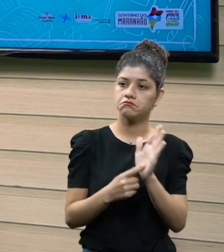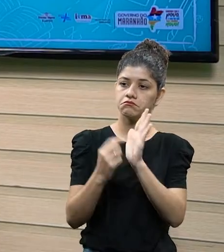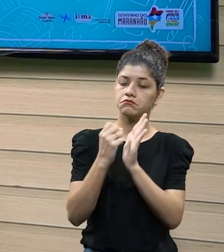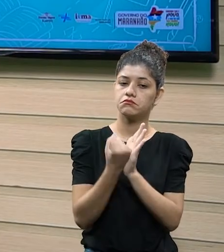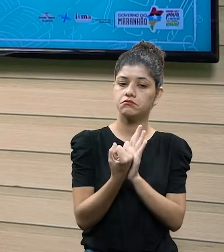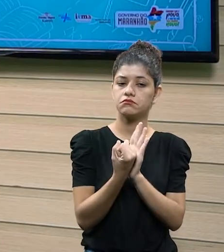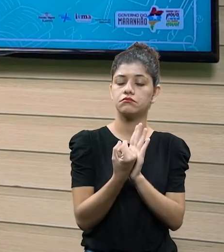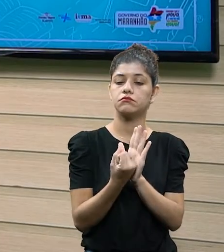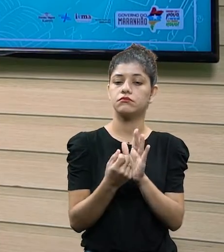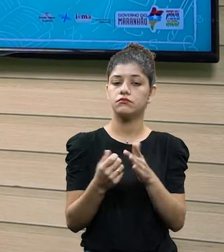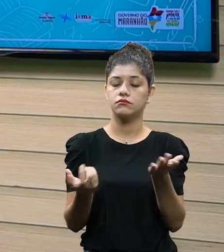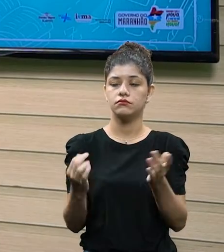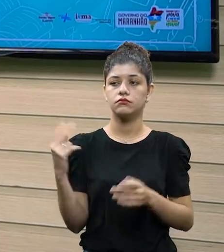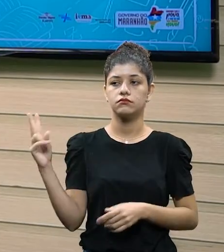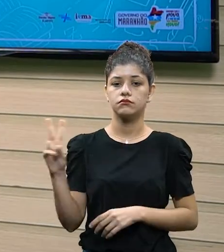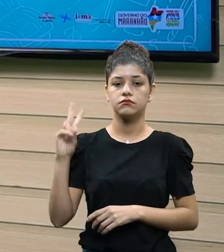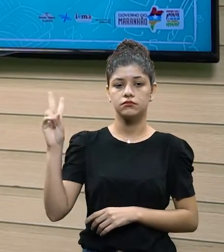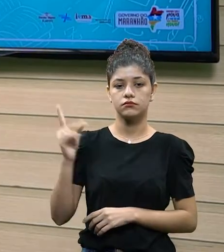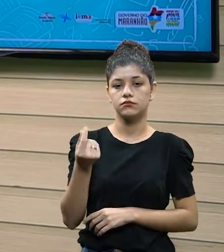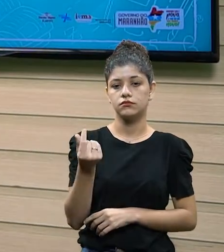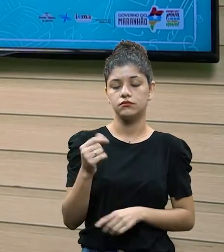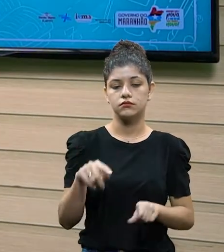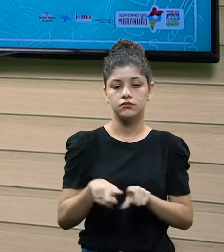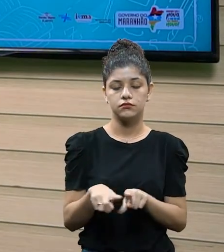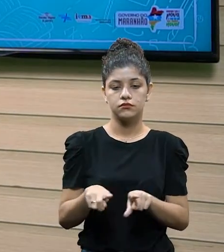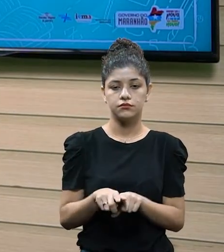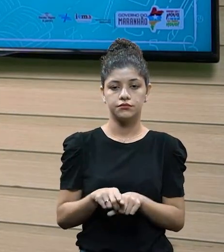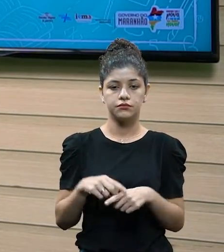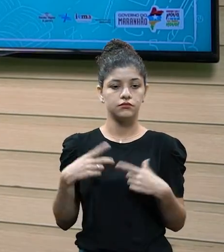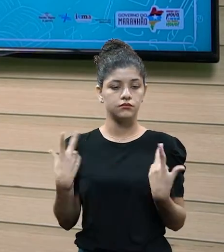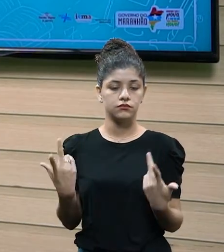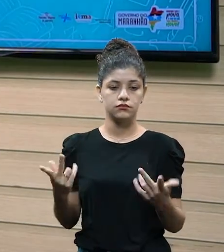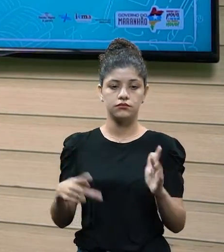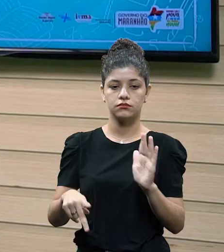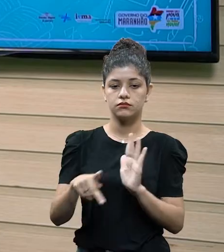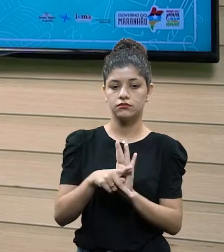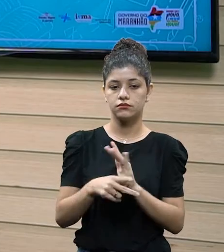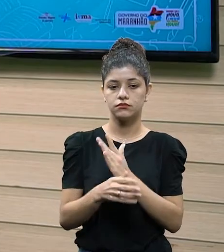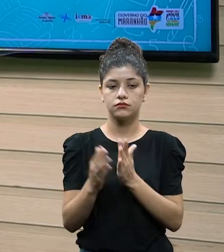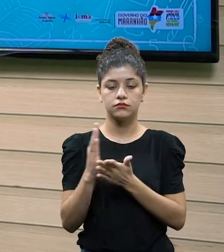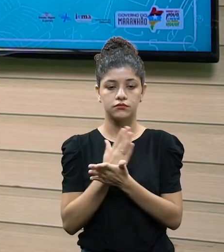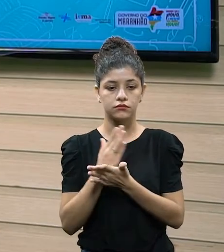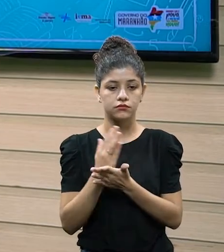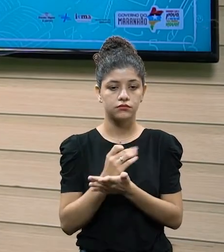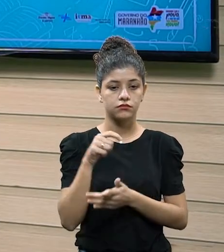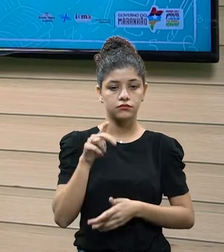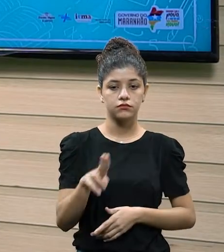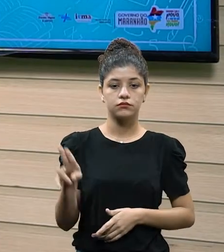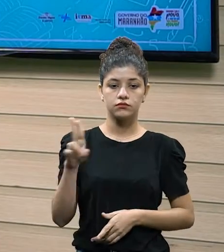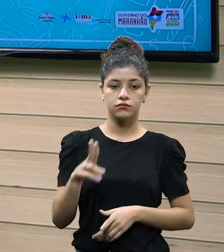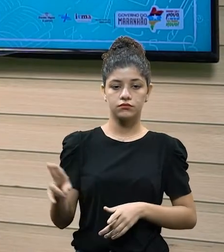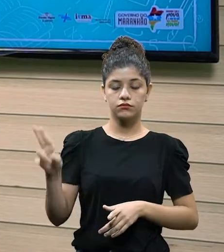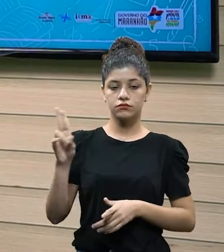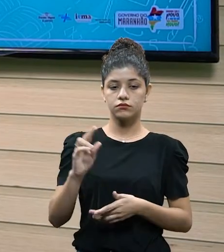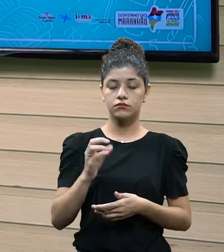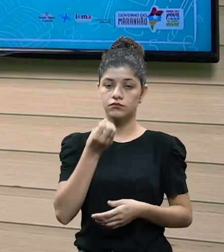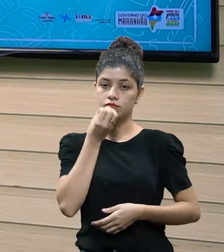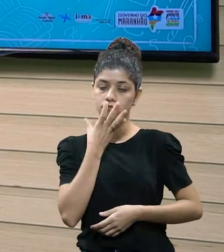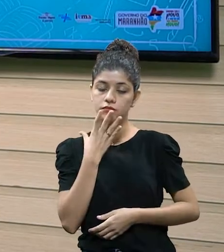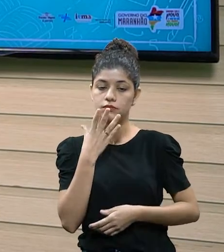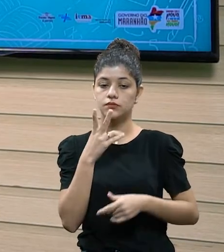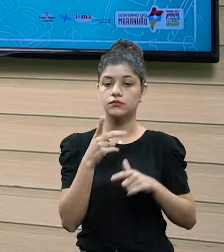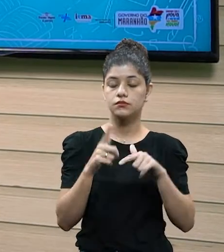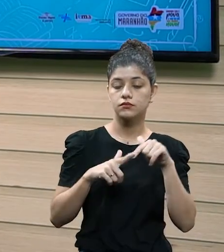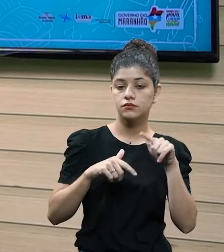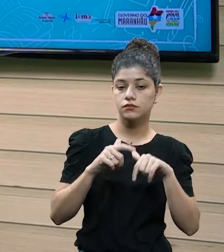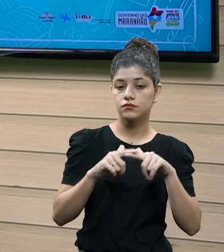valores que essas marcas têm hoje, não só valores financeiros. Eu costumo falar que algumas marcas você não consome só pelo sabor do